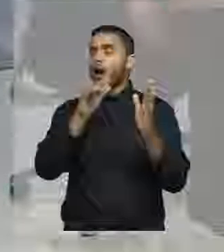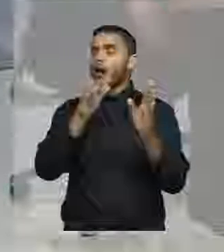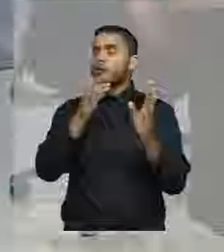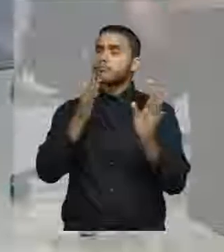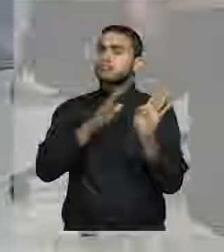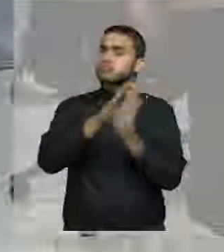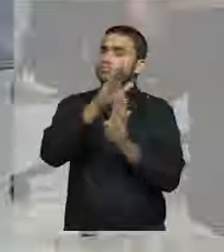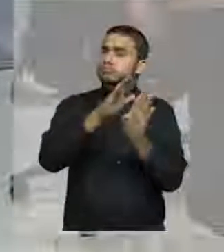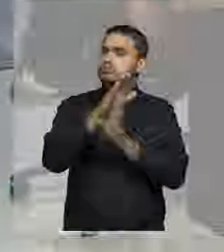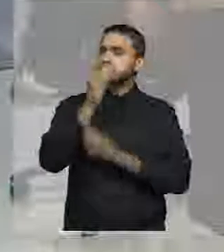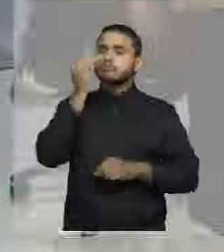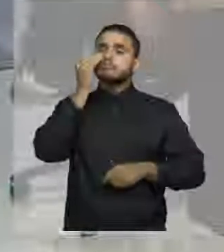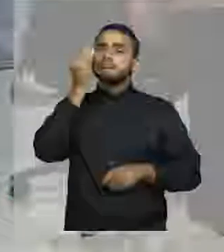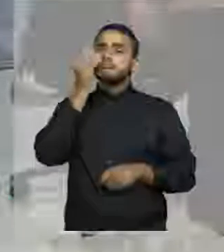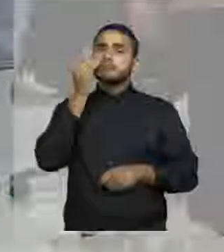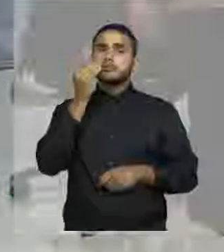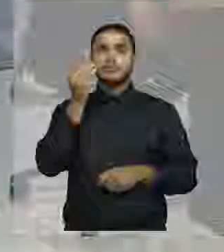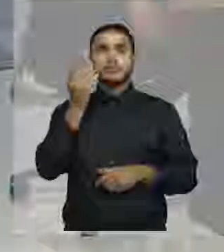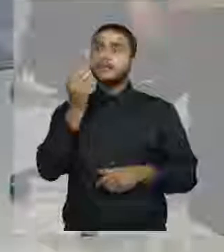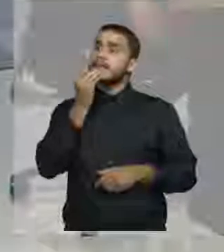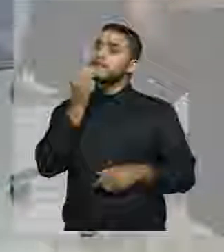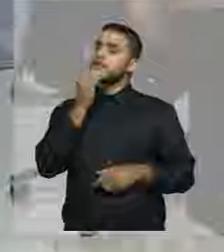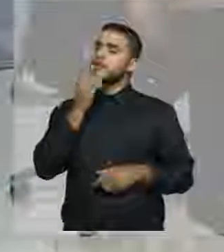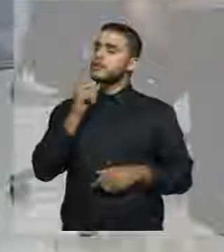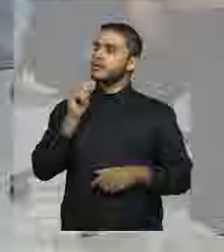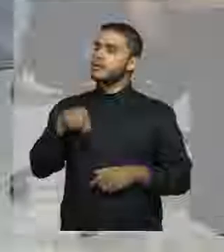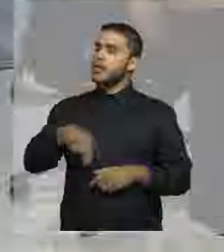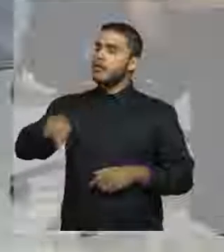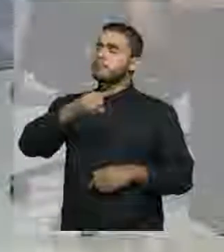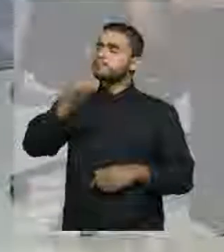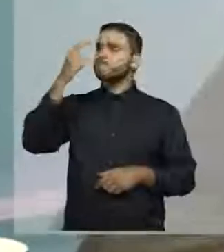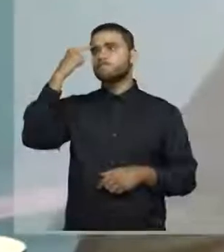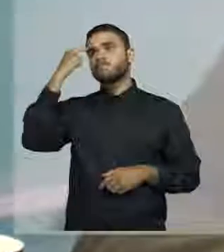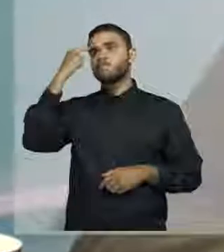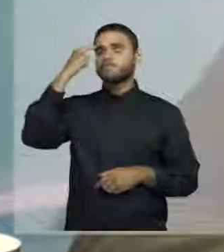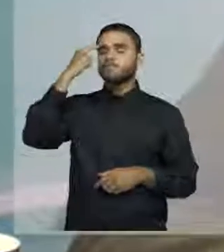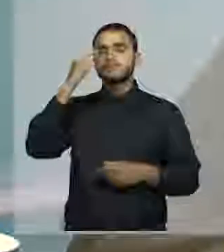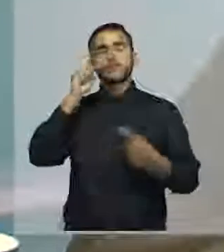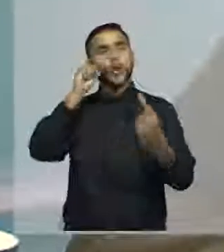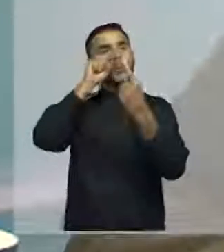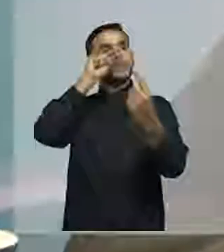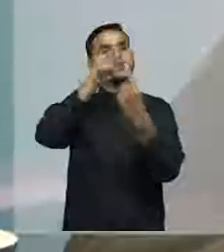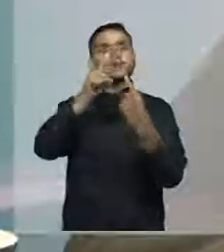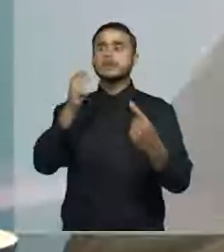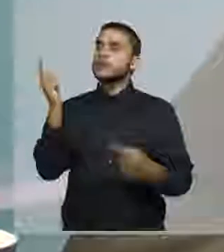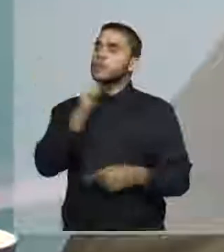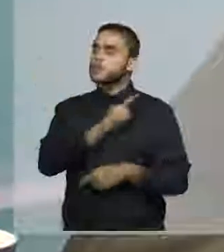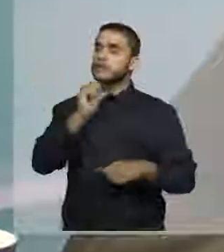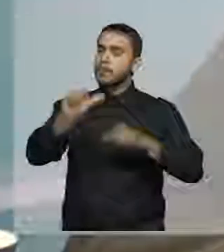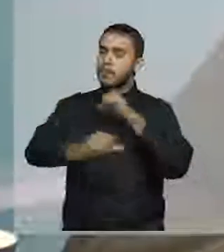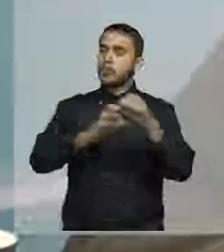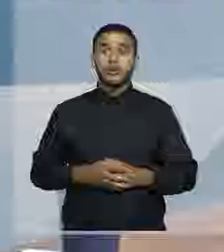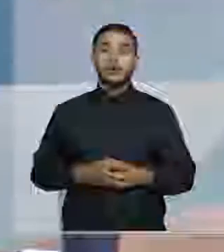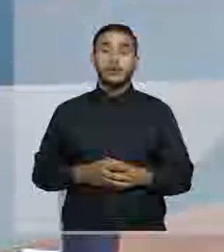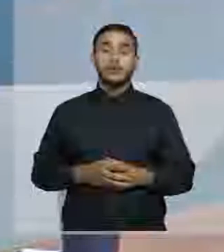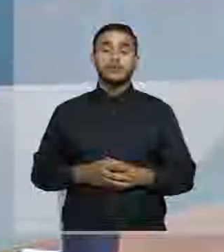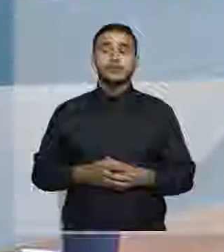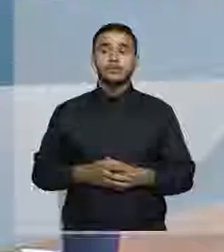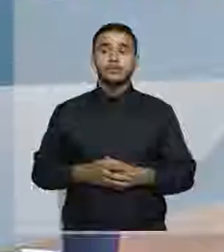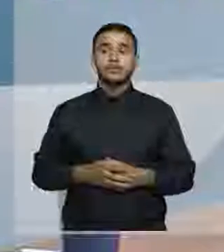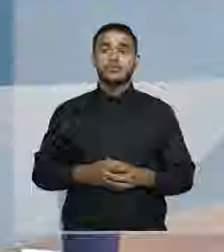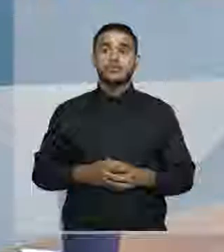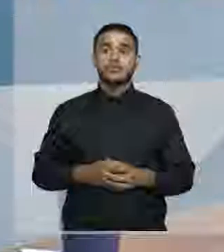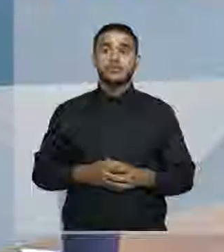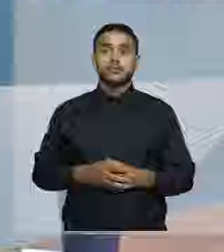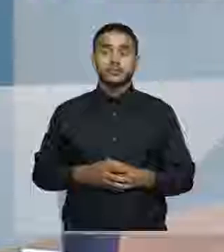que não tentadas até agora e que poderiam, por exemplo, vir a surtir algum efeito. Eu